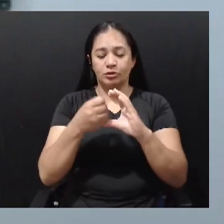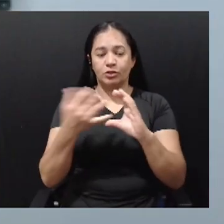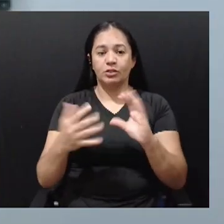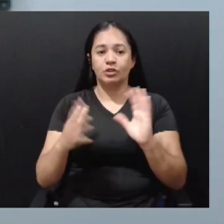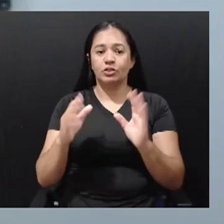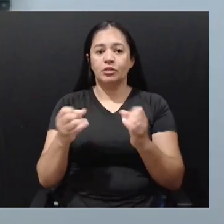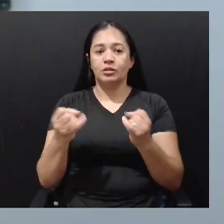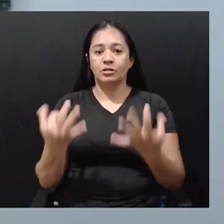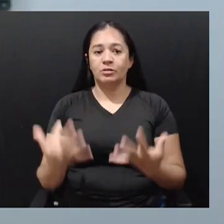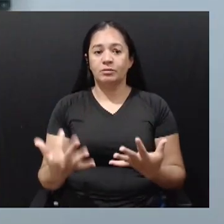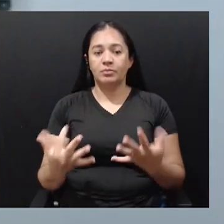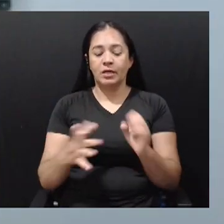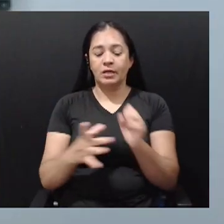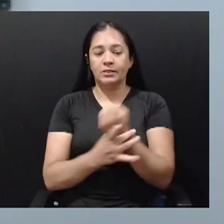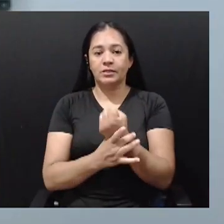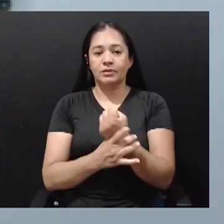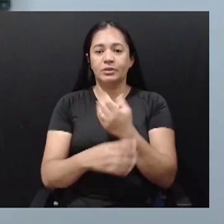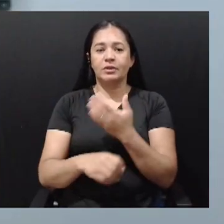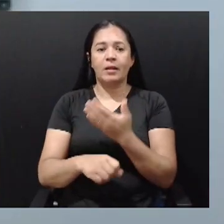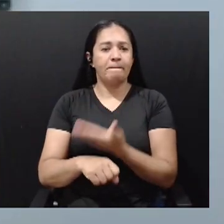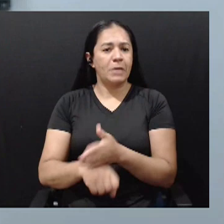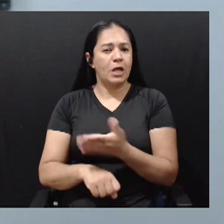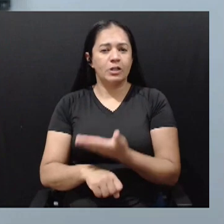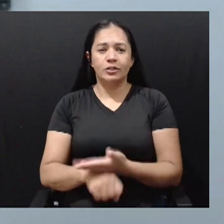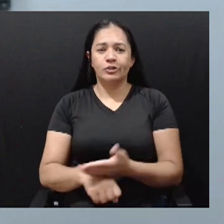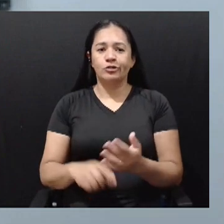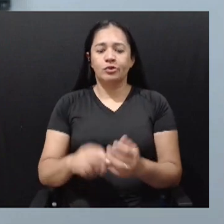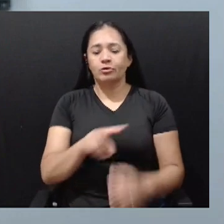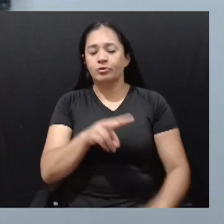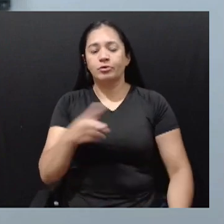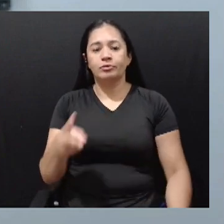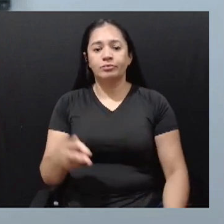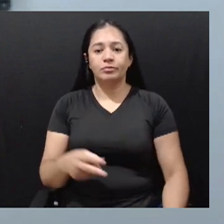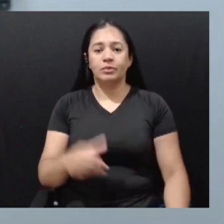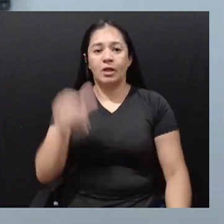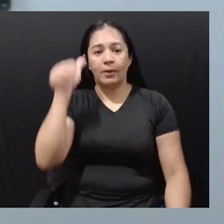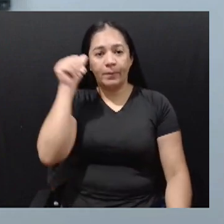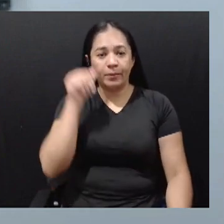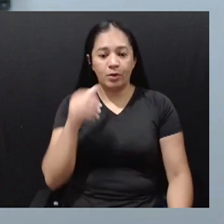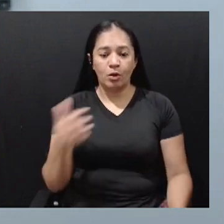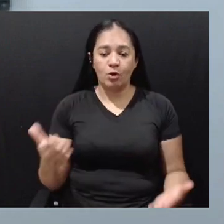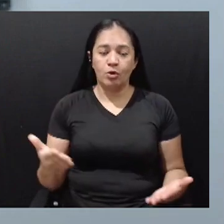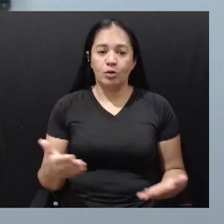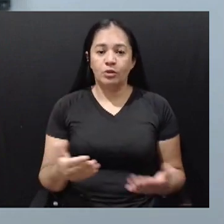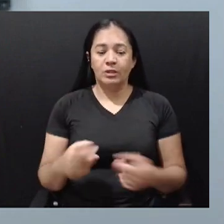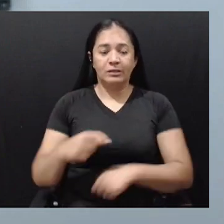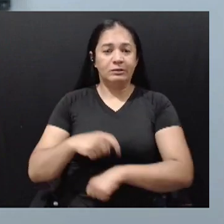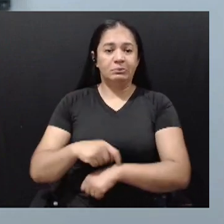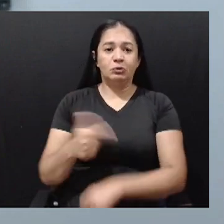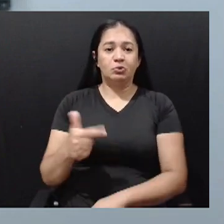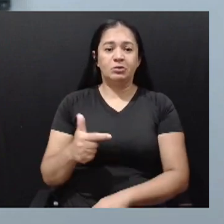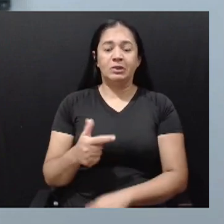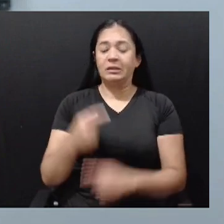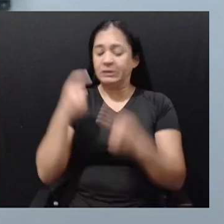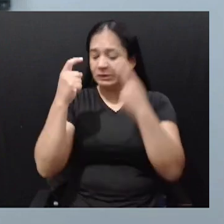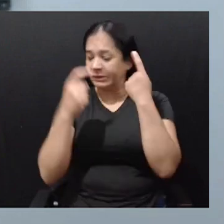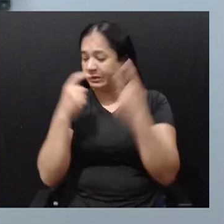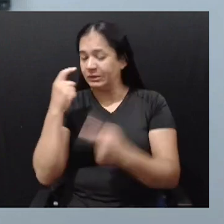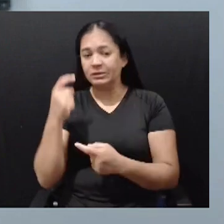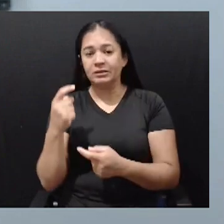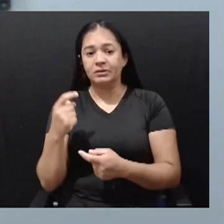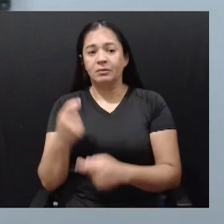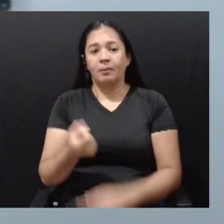segurança, a praticidade e a reversibilidade. Então, a mulher que não tem tempo mais de ficar se preocupando em usar comprimido todos os